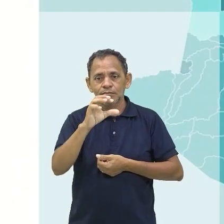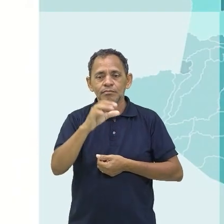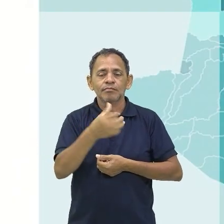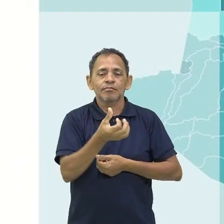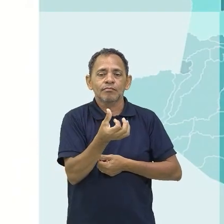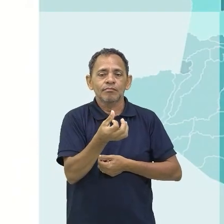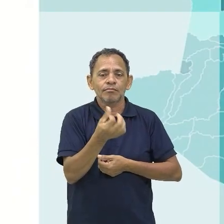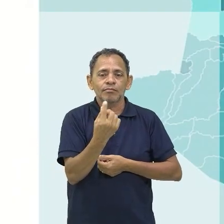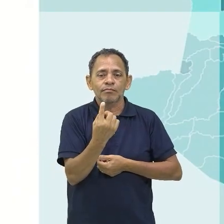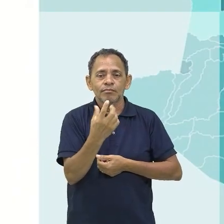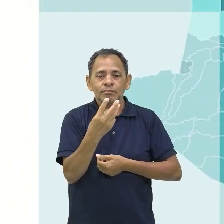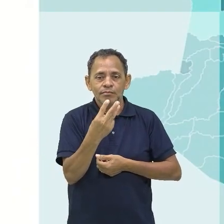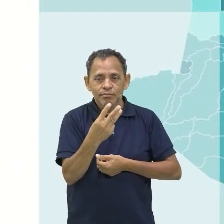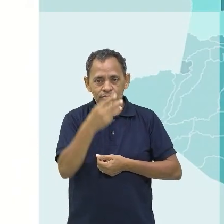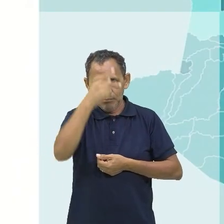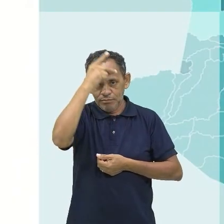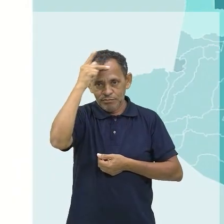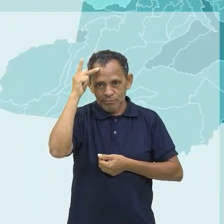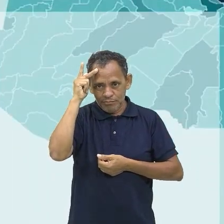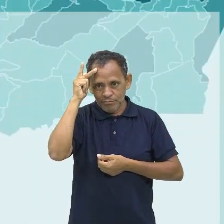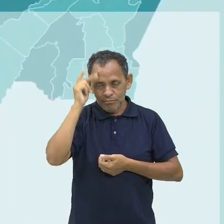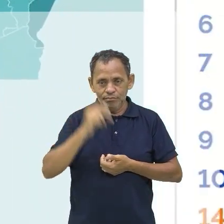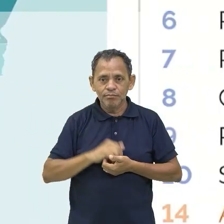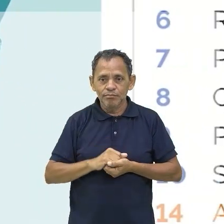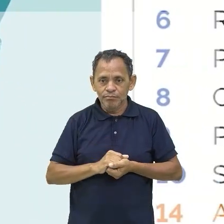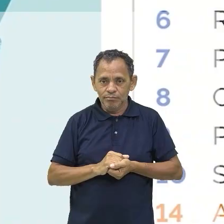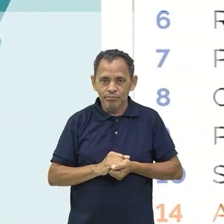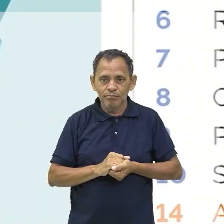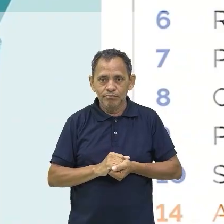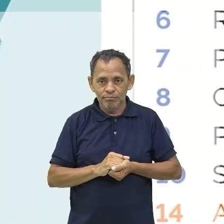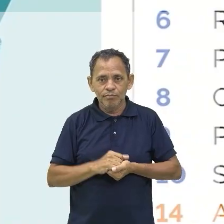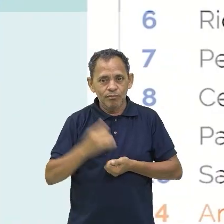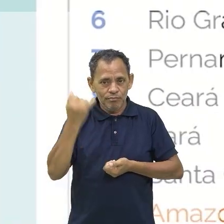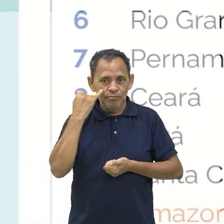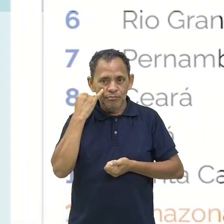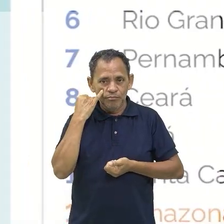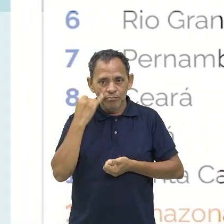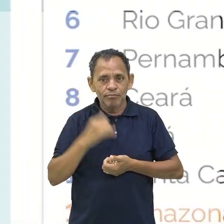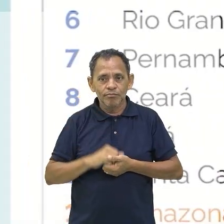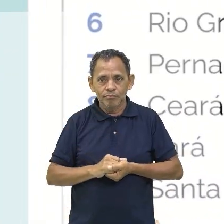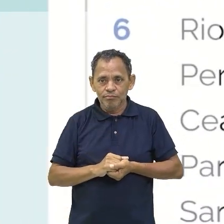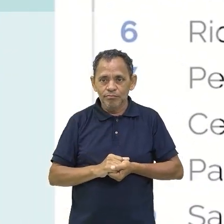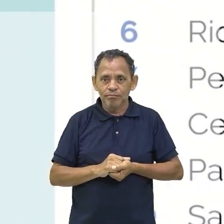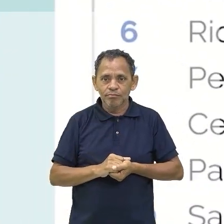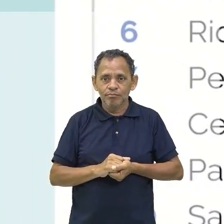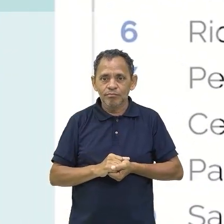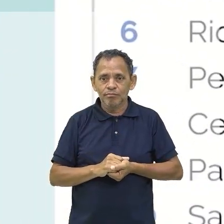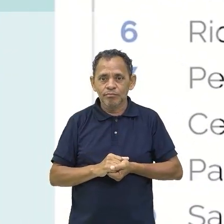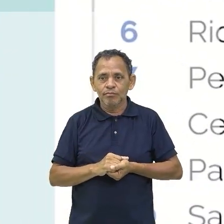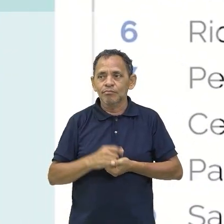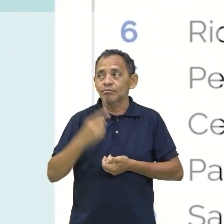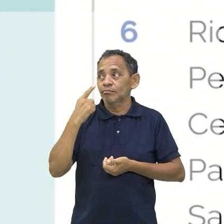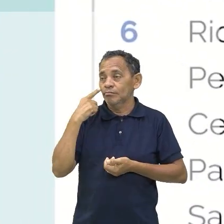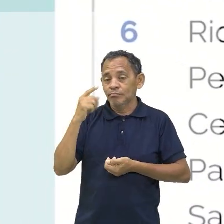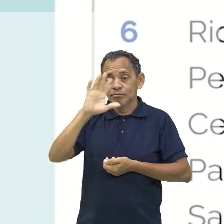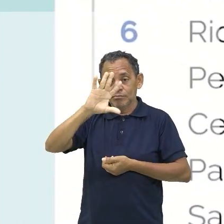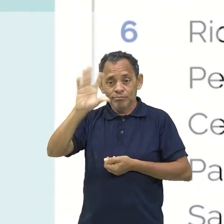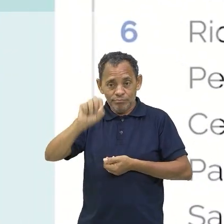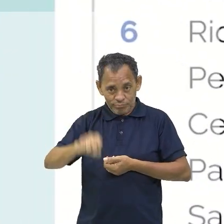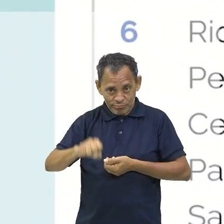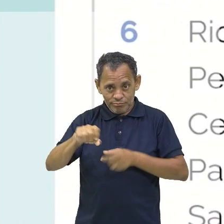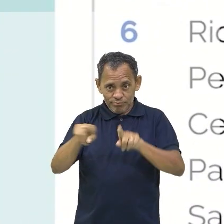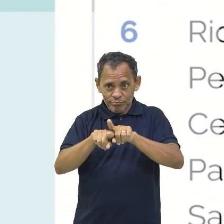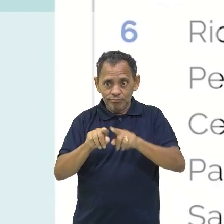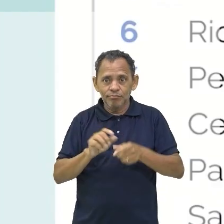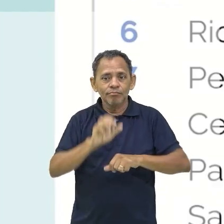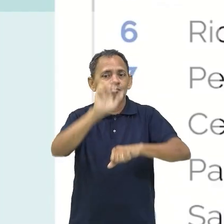3.941.613 pessoas, né? Esse é o dado mais recente. E aí a gente observa também esse mapa, né, do estado do